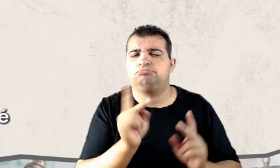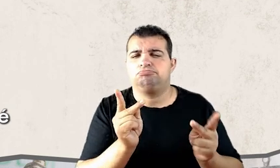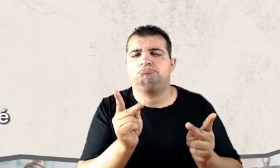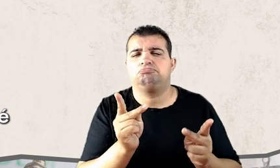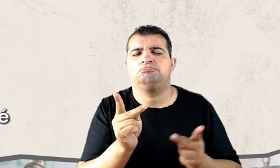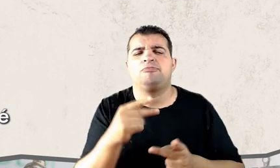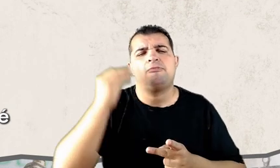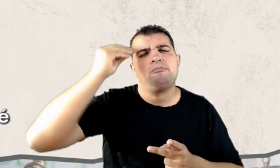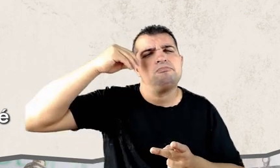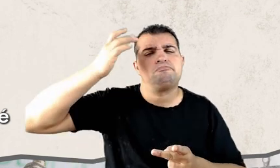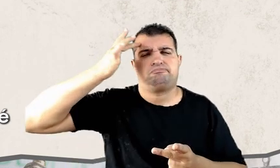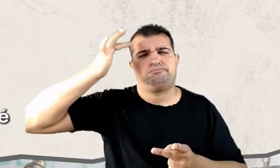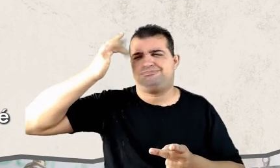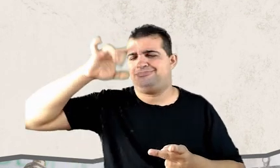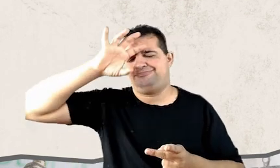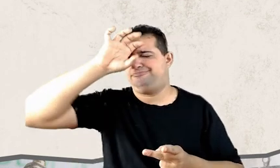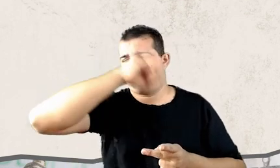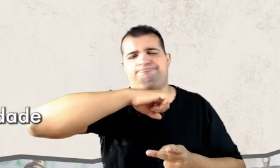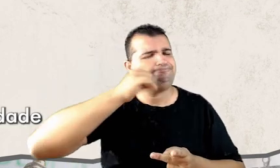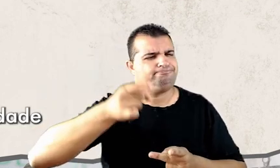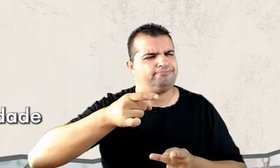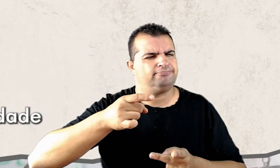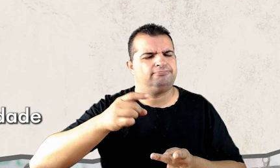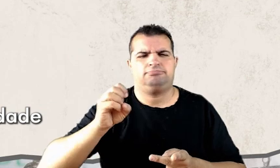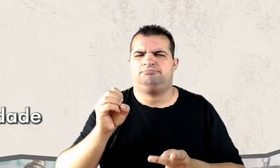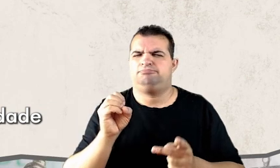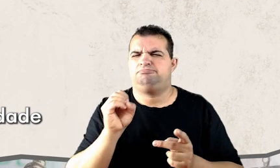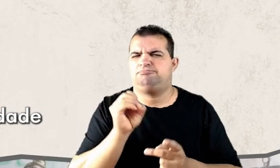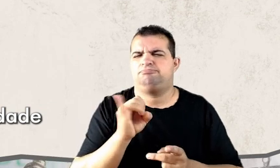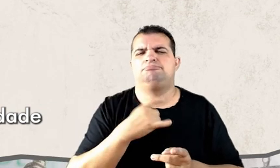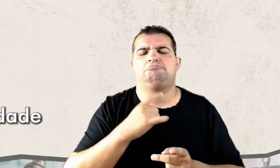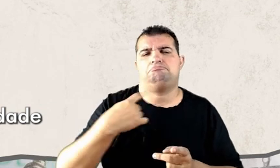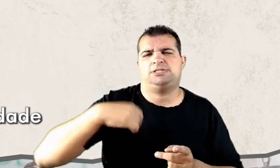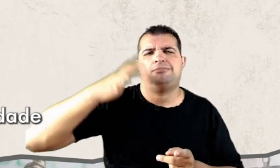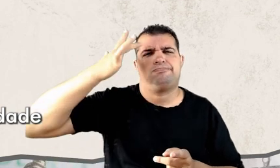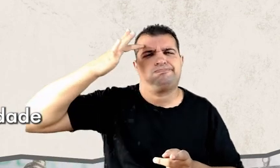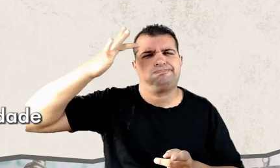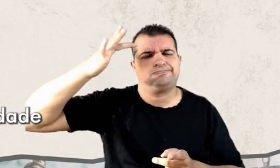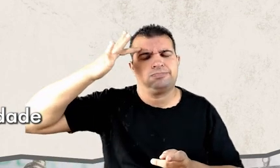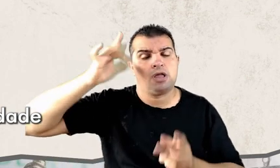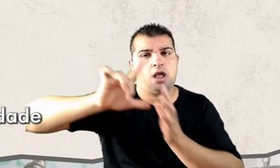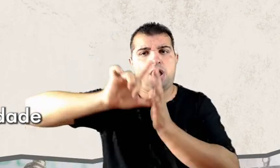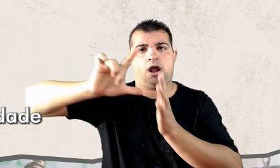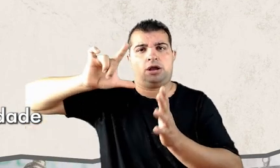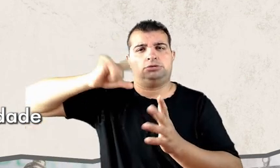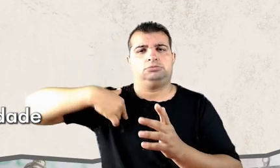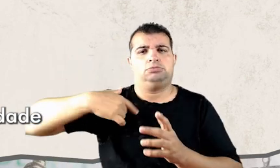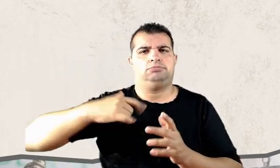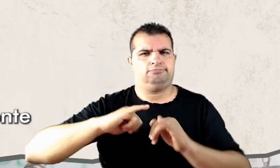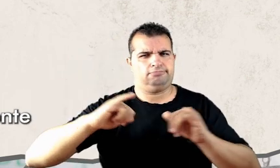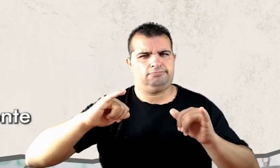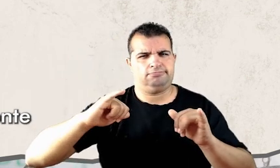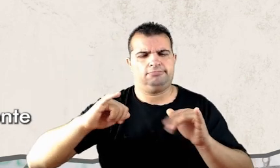é imatura para aprender. Como se houvesse uma maturidade